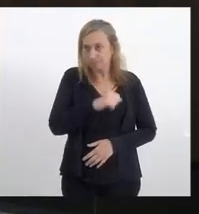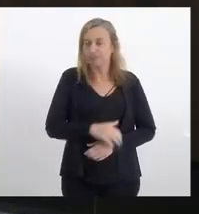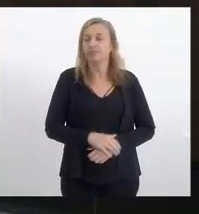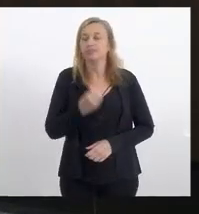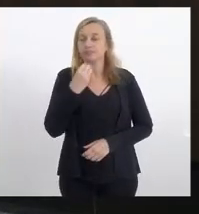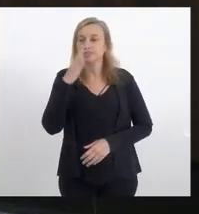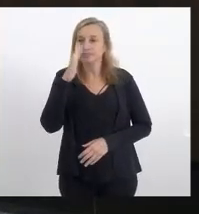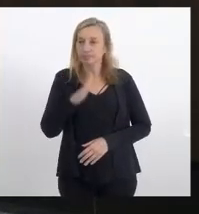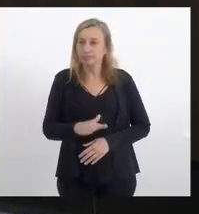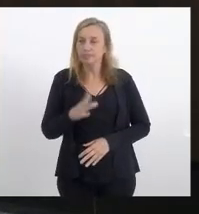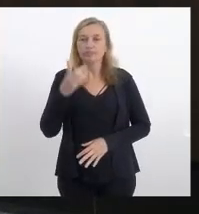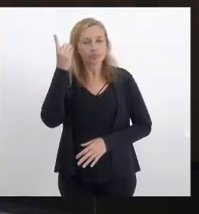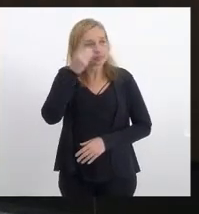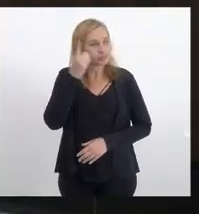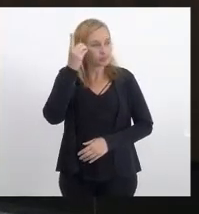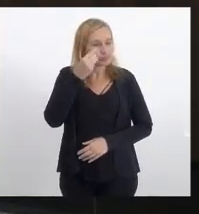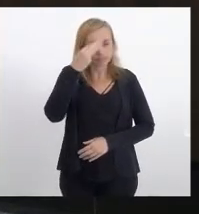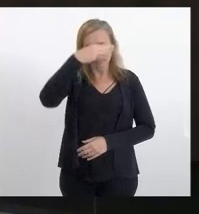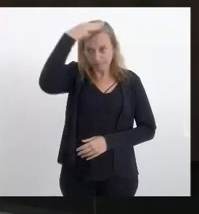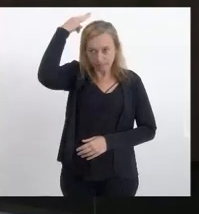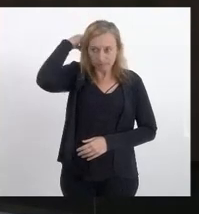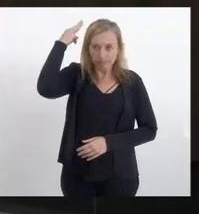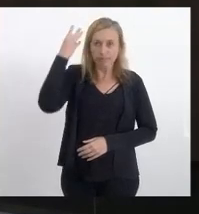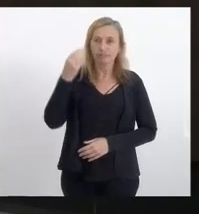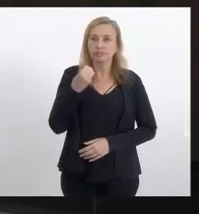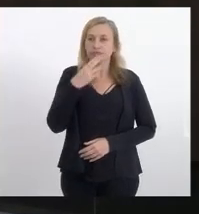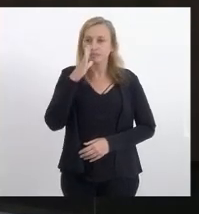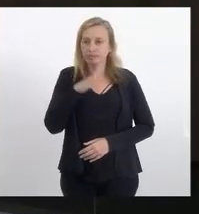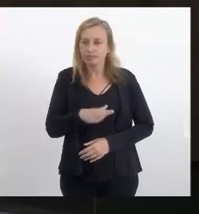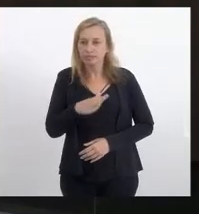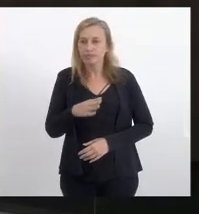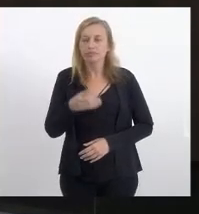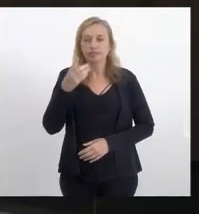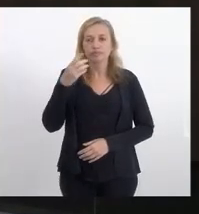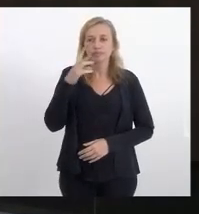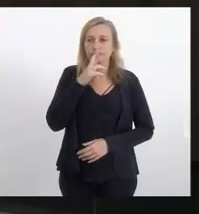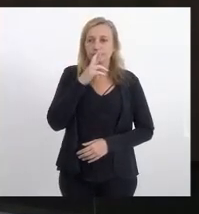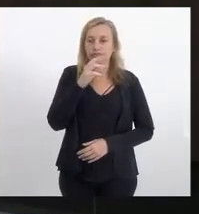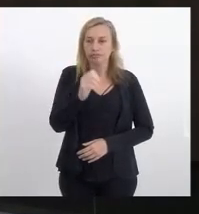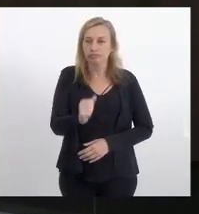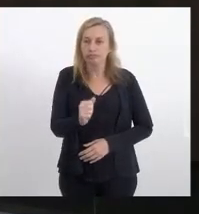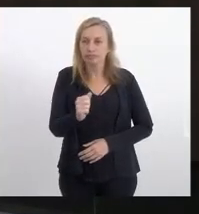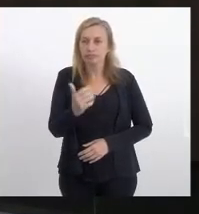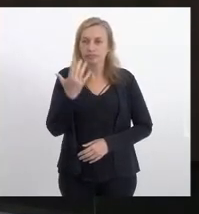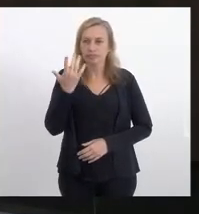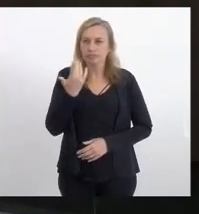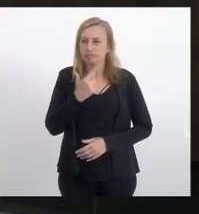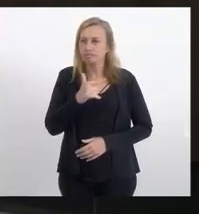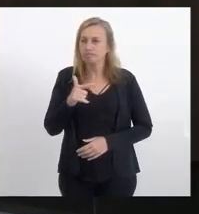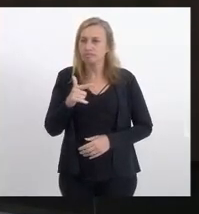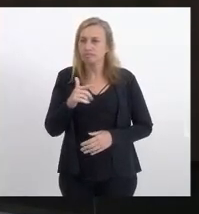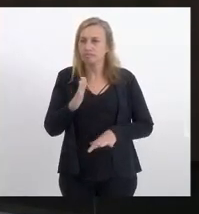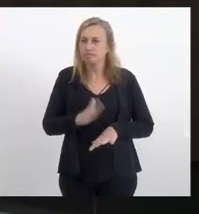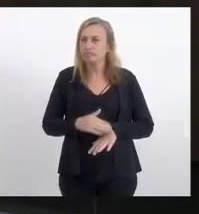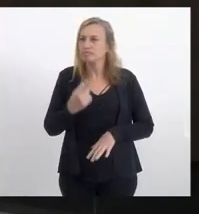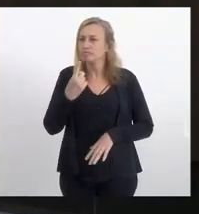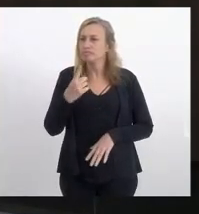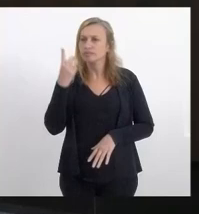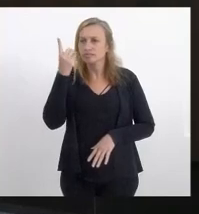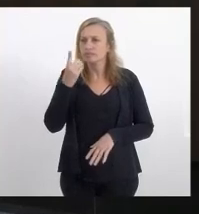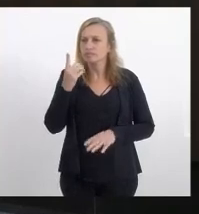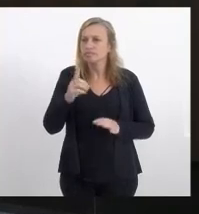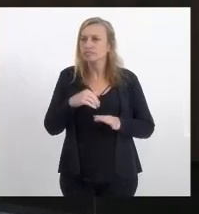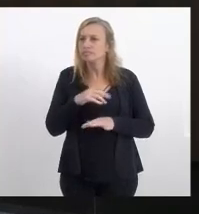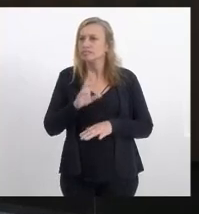Boa tarde Deputado Márcio Pacheco com o tarde Deputado Rodrigo Amorim acho que não tem mais tem um deputado mas